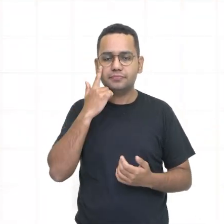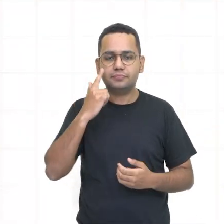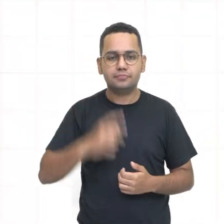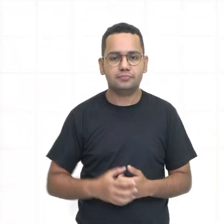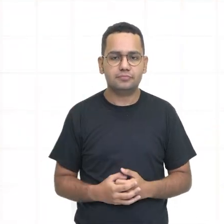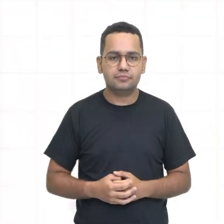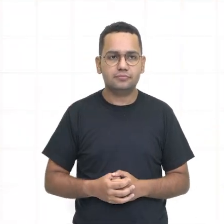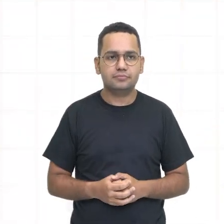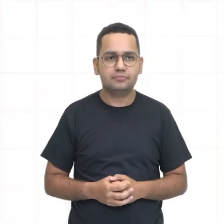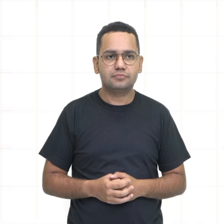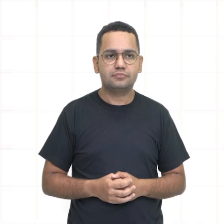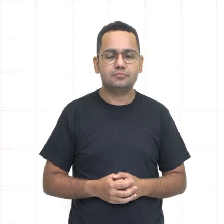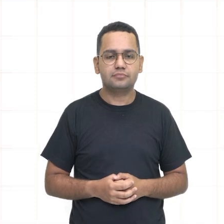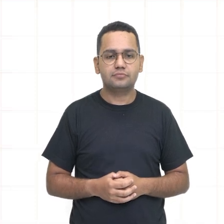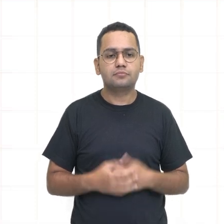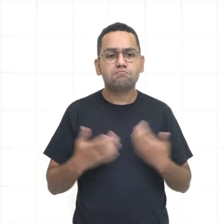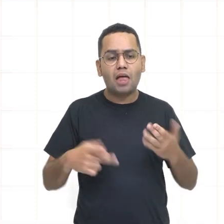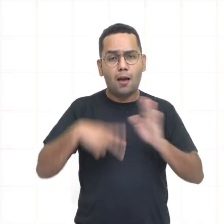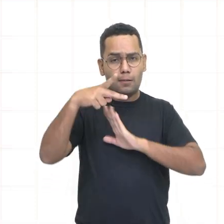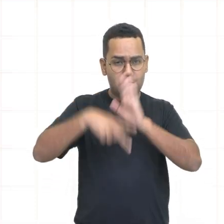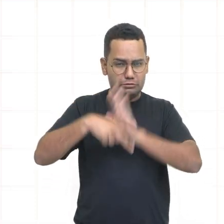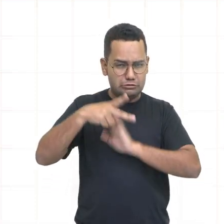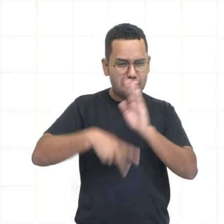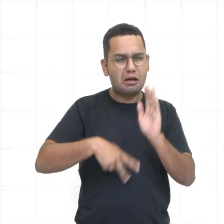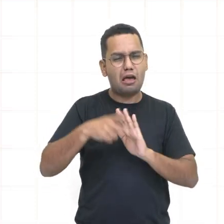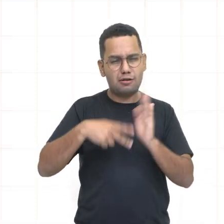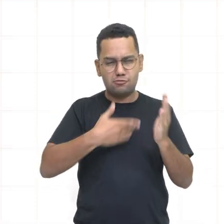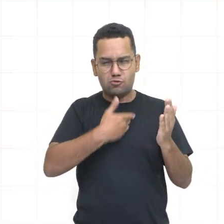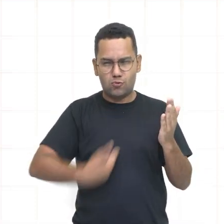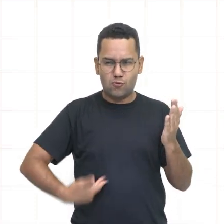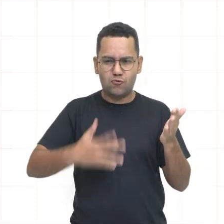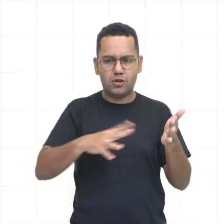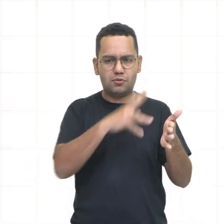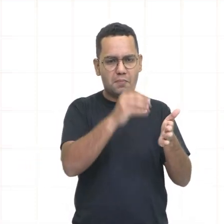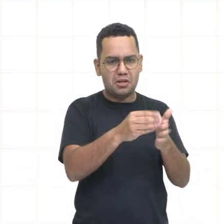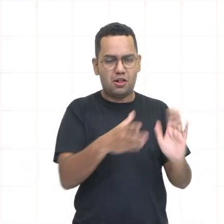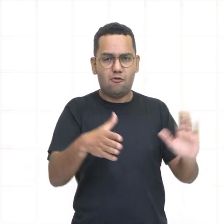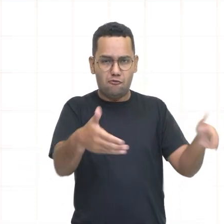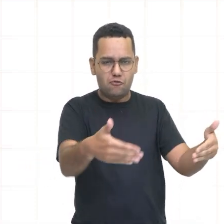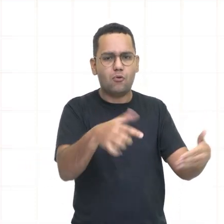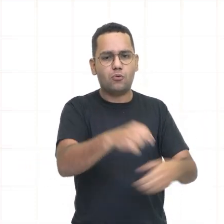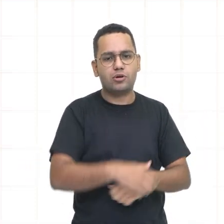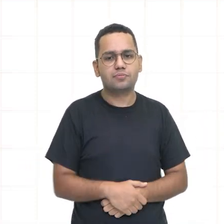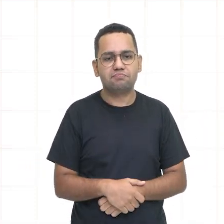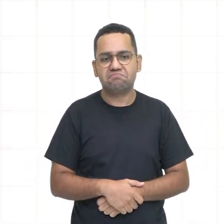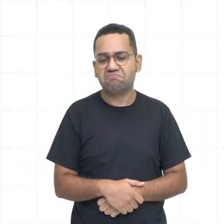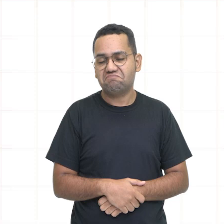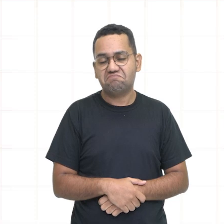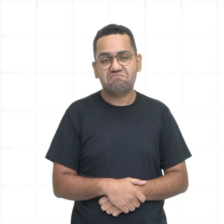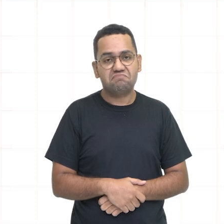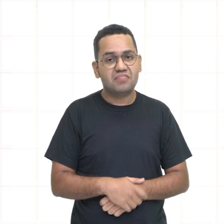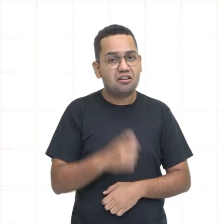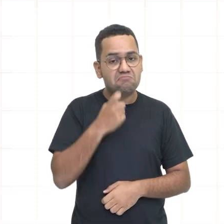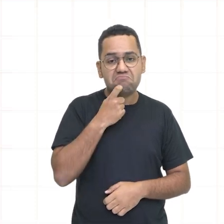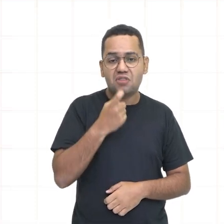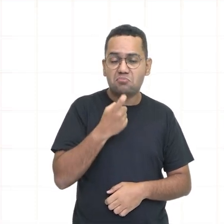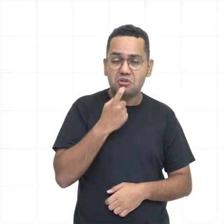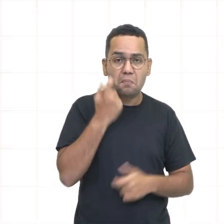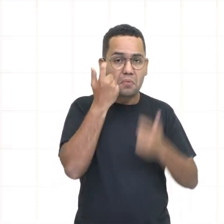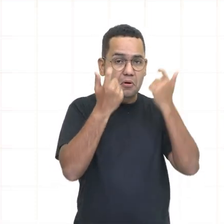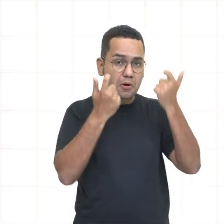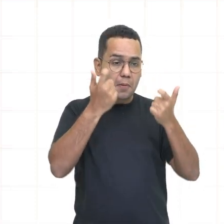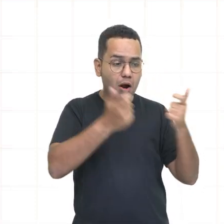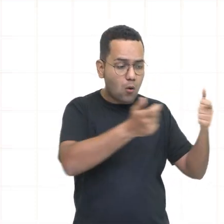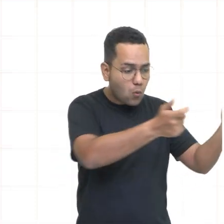o que eu falei para vocês, que a maioria dos projetos governamentais para a Amazônia não leva ou não levaram em consideração